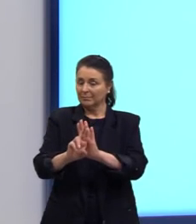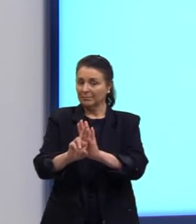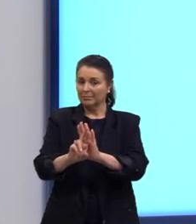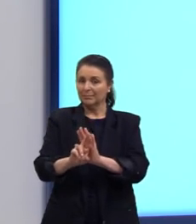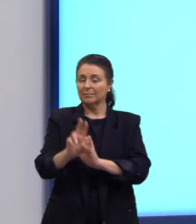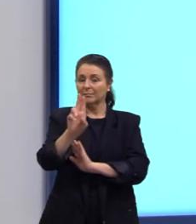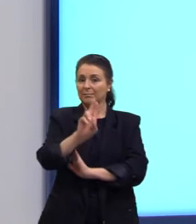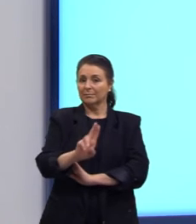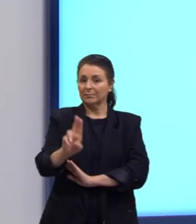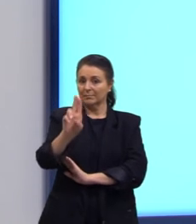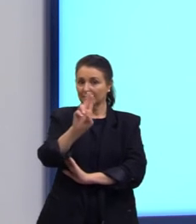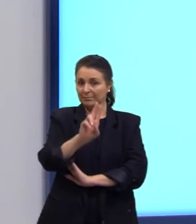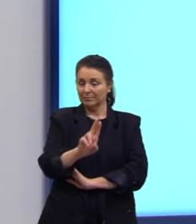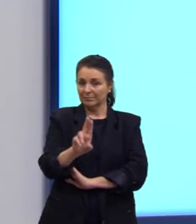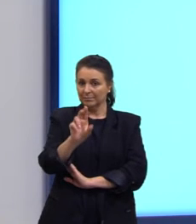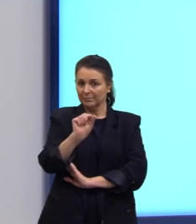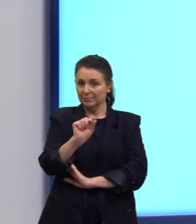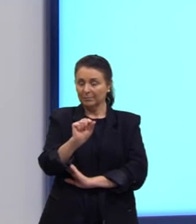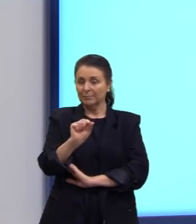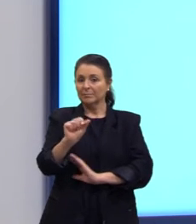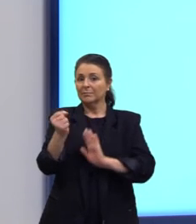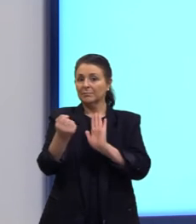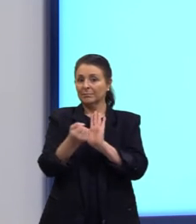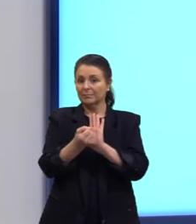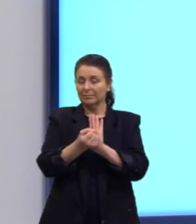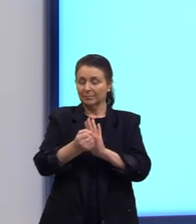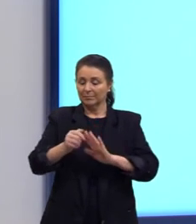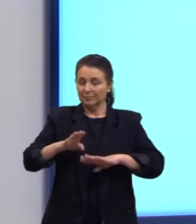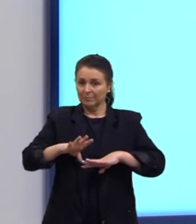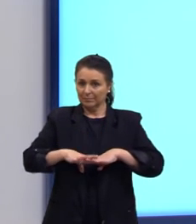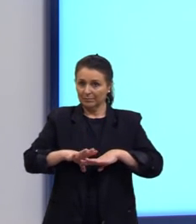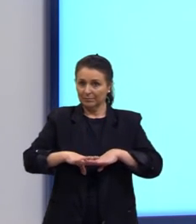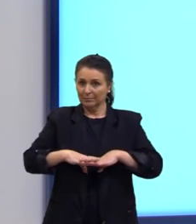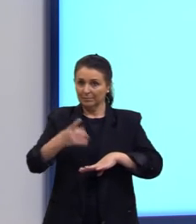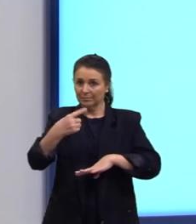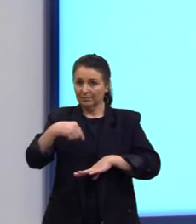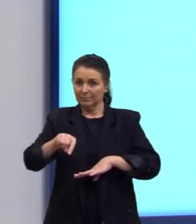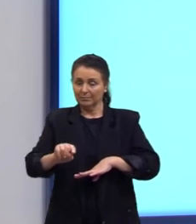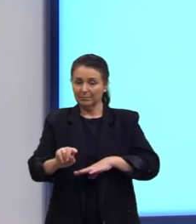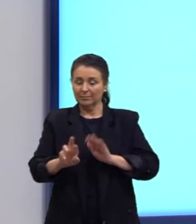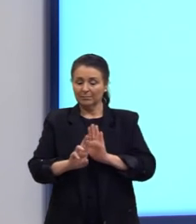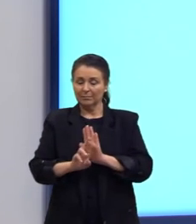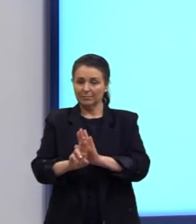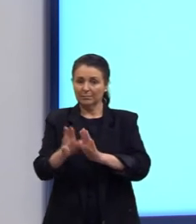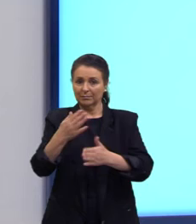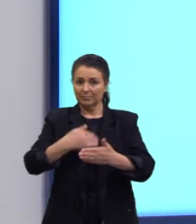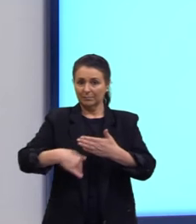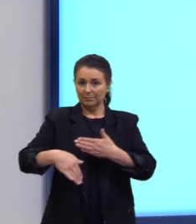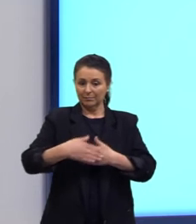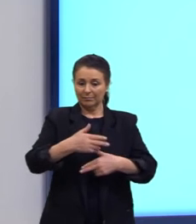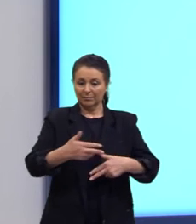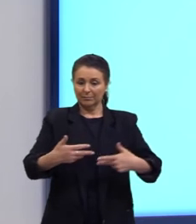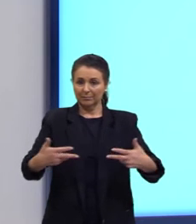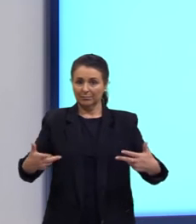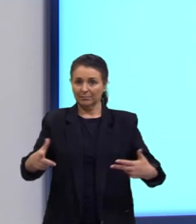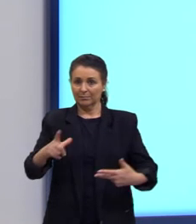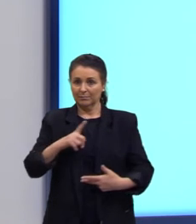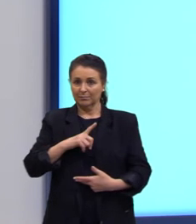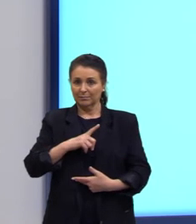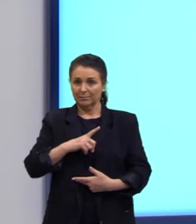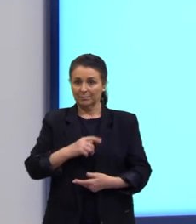utilizando ali né Justamente a simbologia matemática e a outra representando todos os elementos que nós